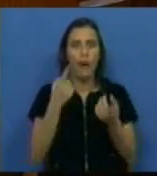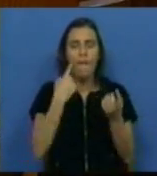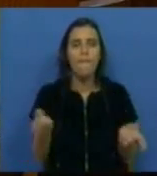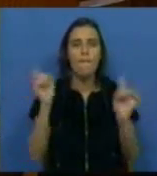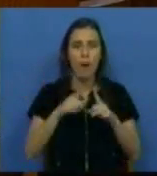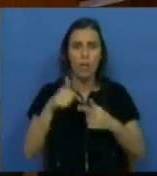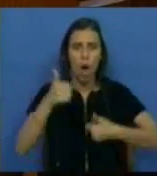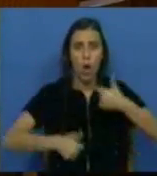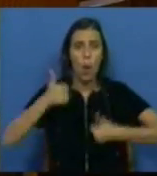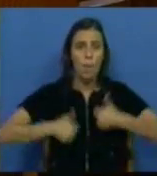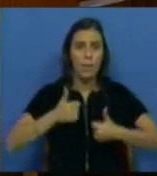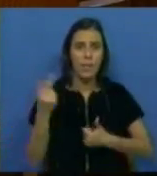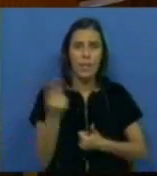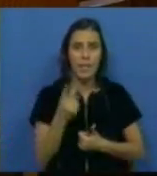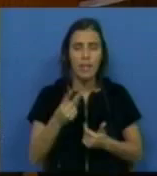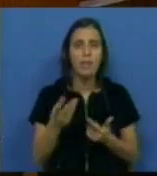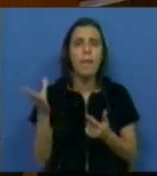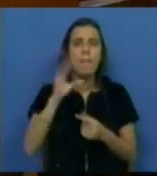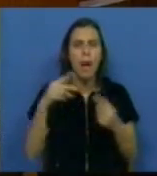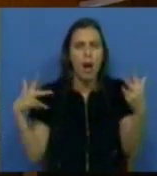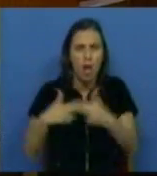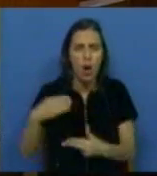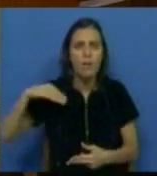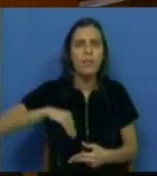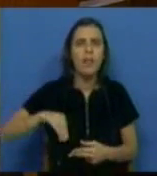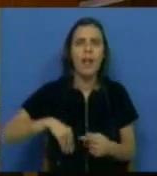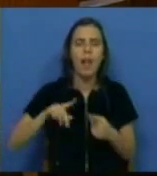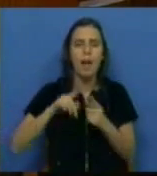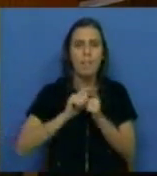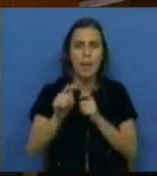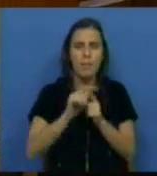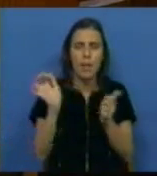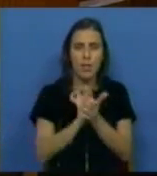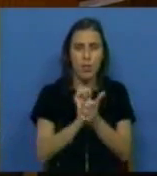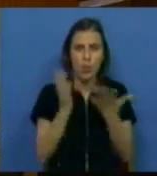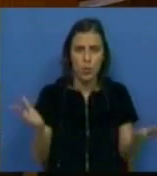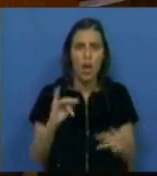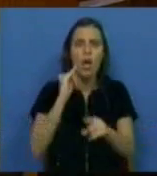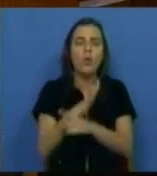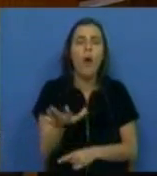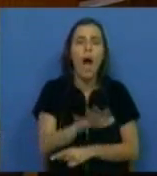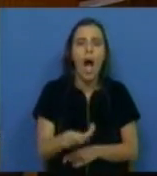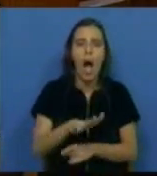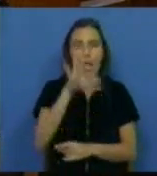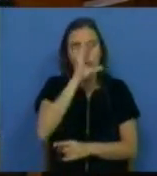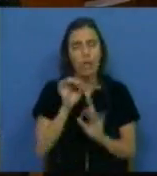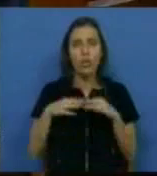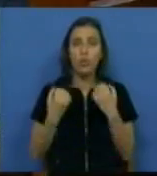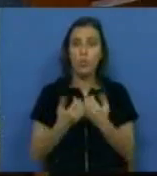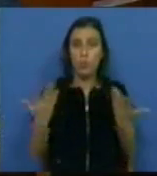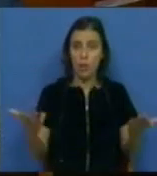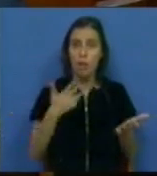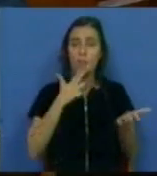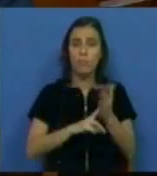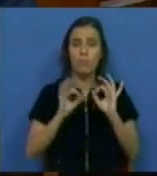novo a competir entre si por ainda mais cortes nos salários, nas prestações sociais e noutras áreas do Estado Social.